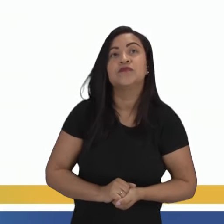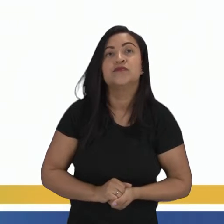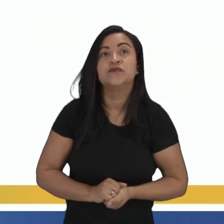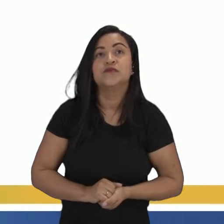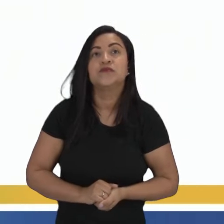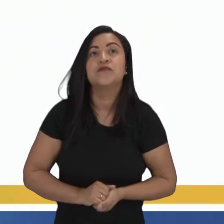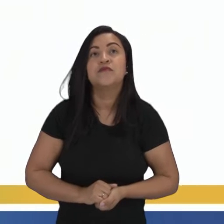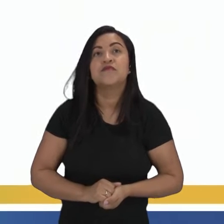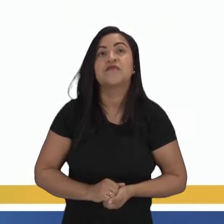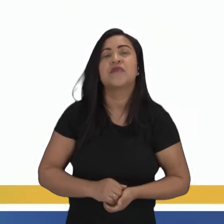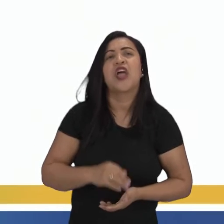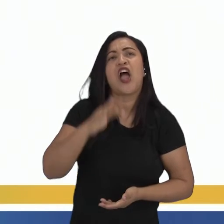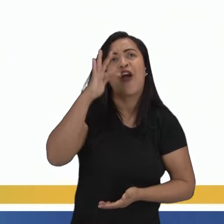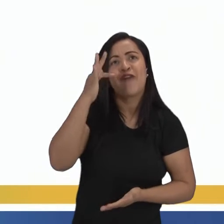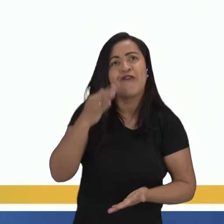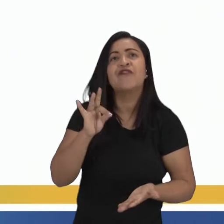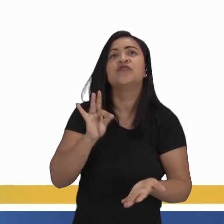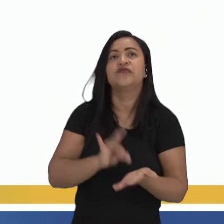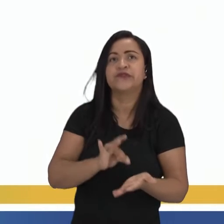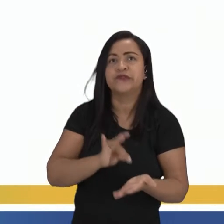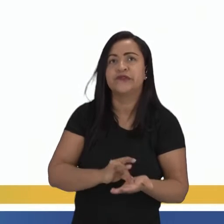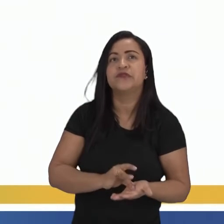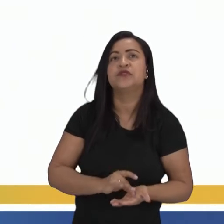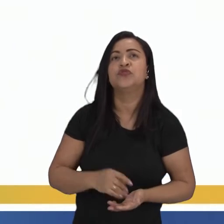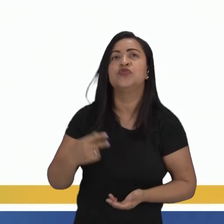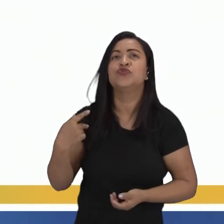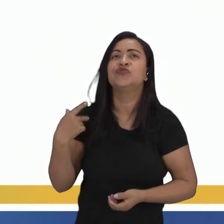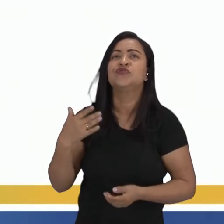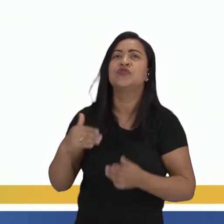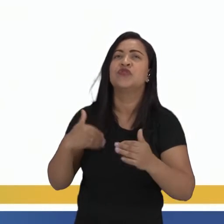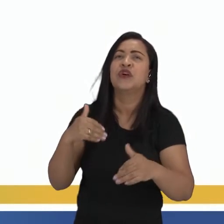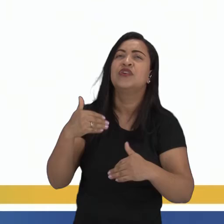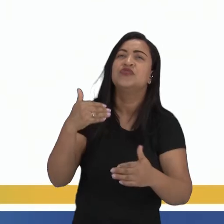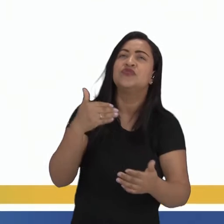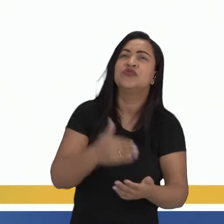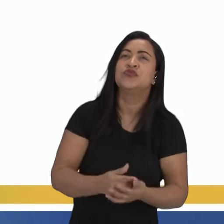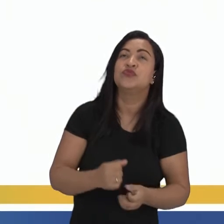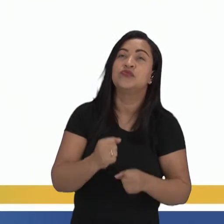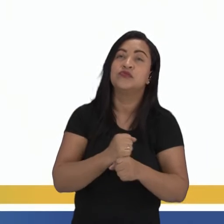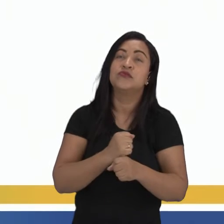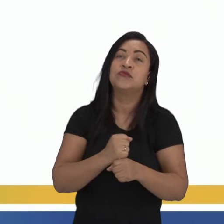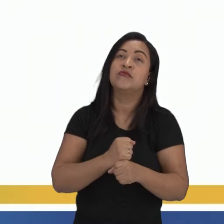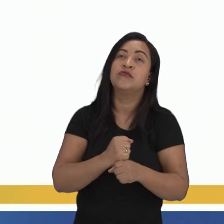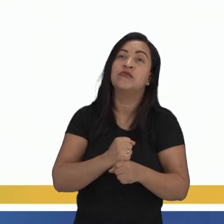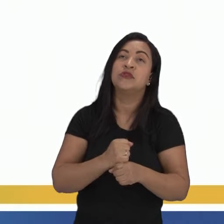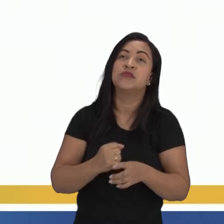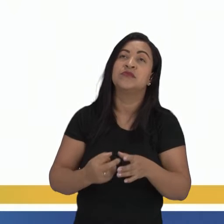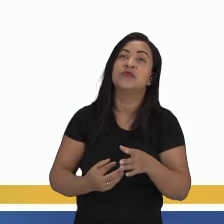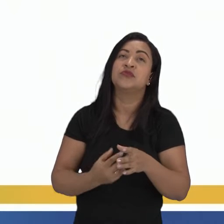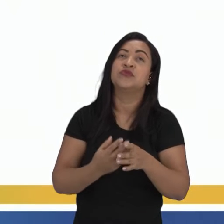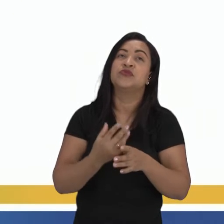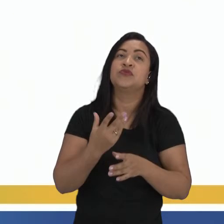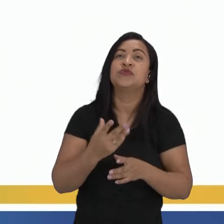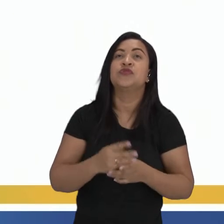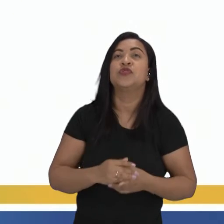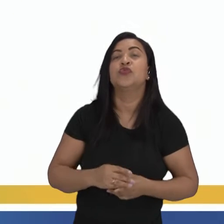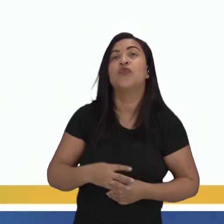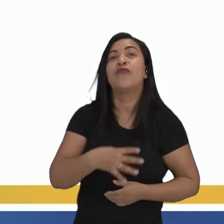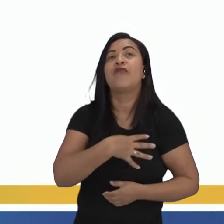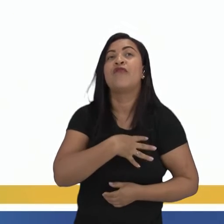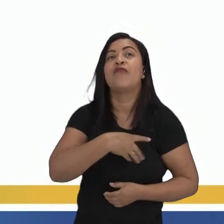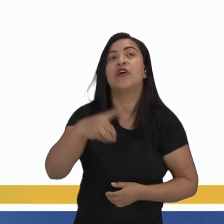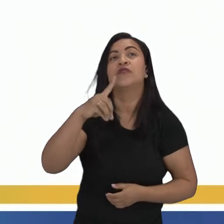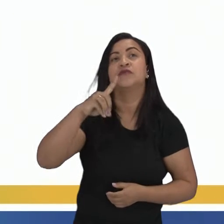Afirmo, portanto, que tínhamos atingido já o ano bem farto da encarnação do Filho de Deus,